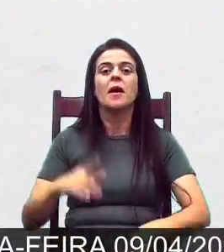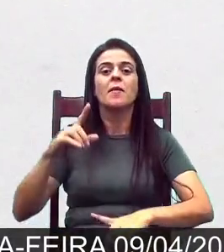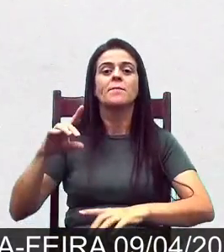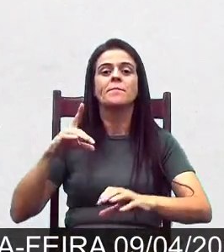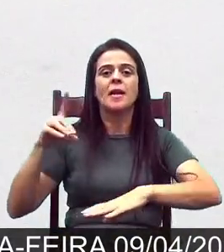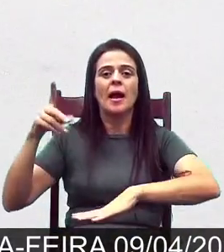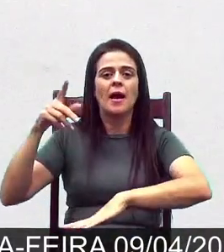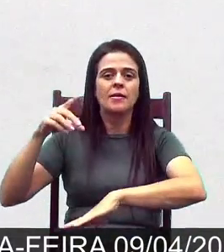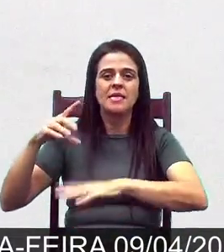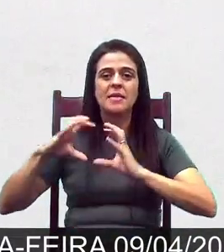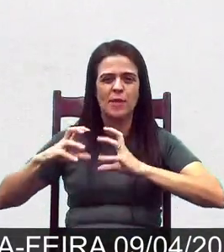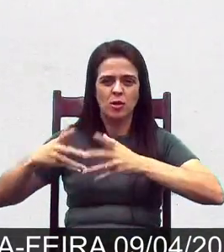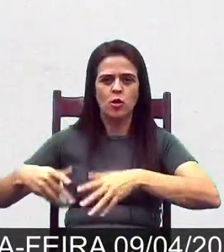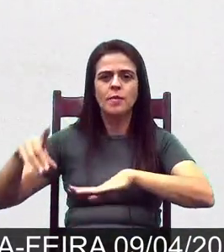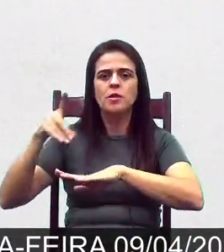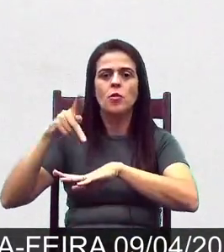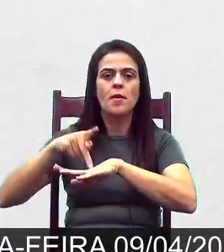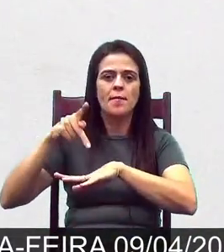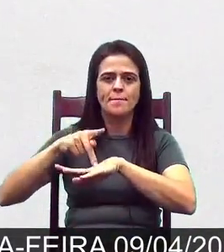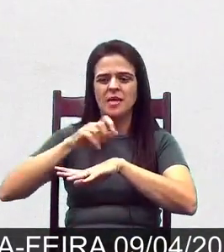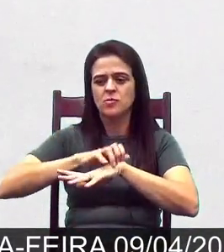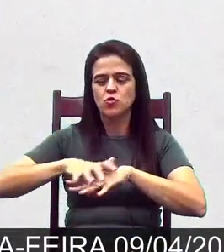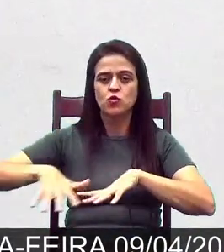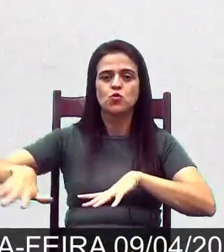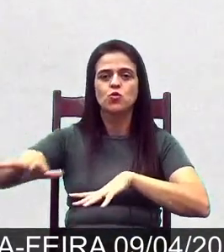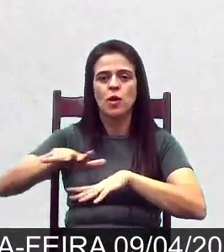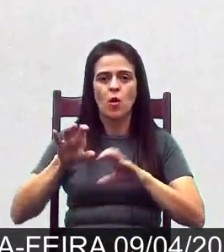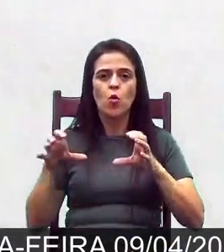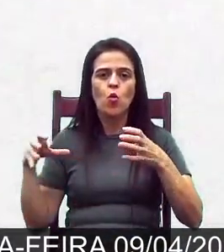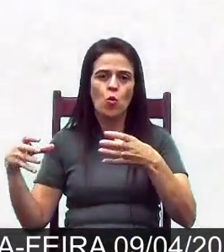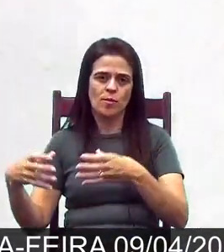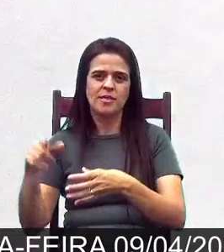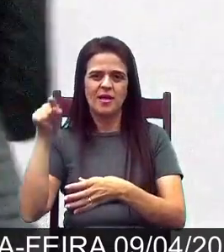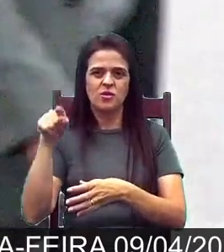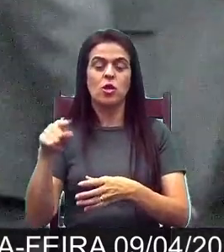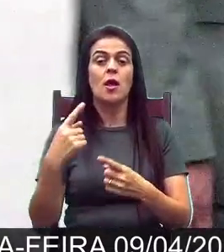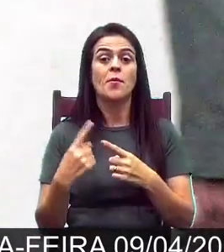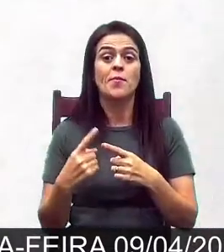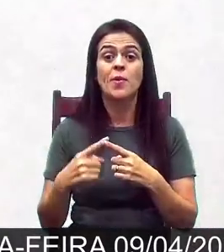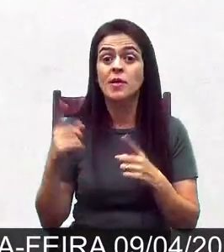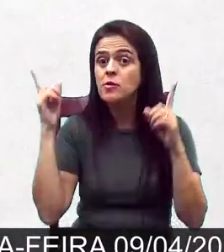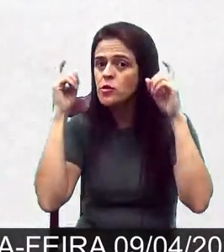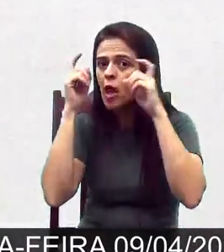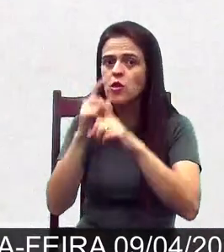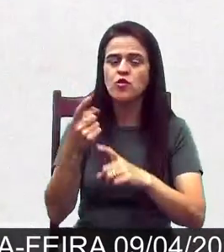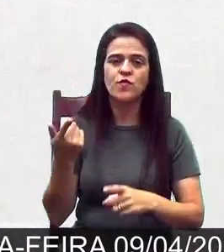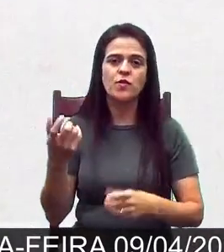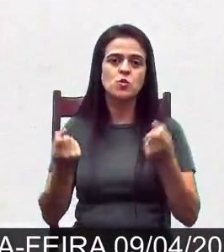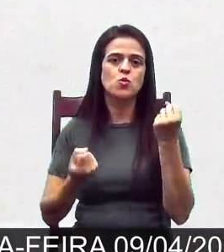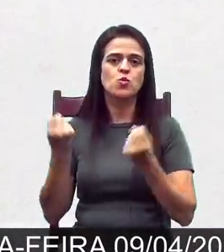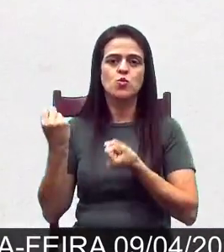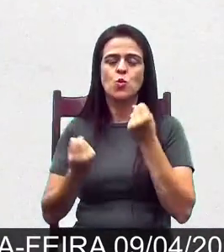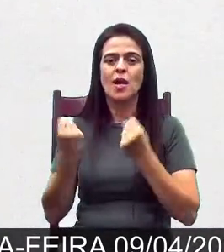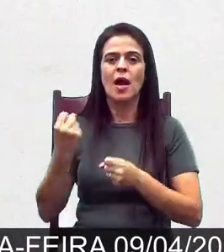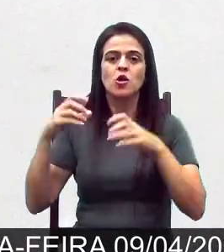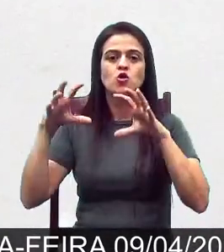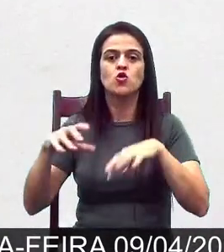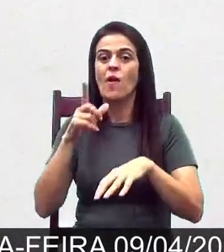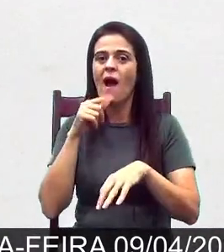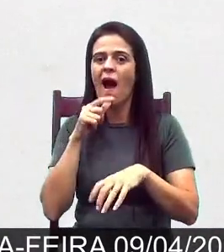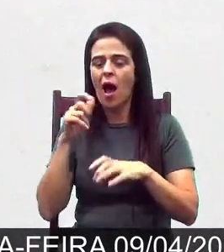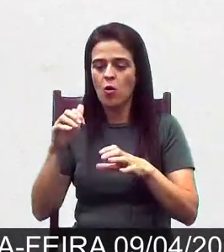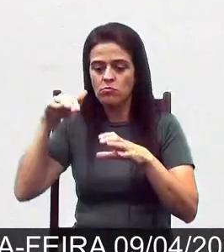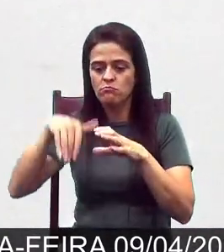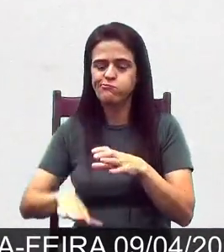segurança e bem-estar da população e fluidez do trânsito da zona rural, se faz importante o patrulhamento